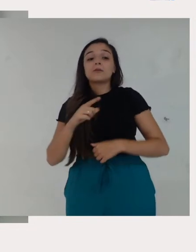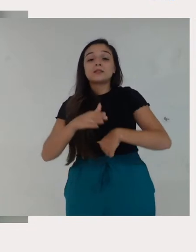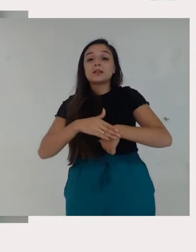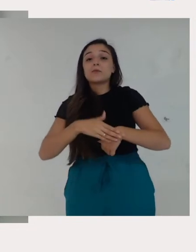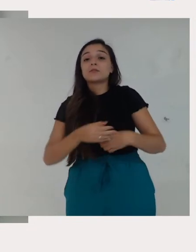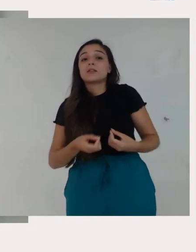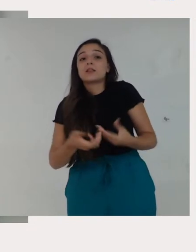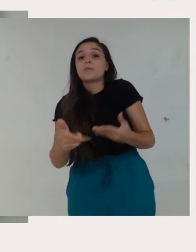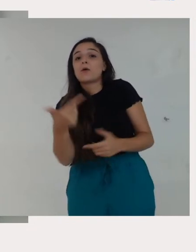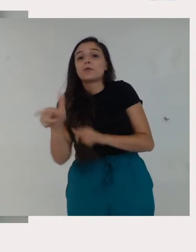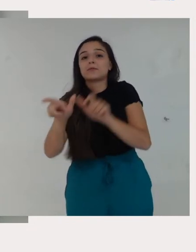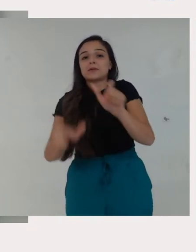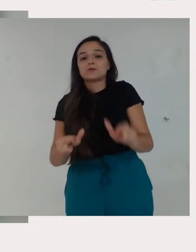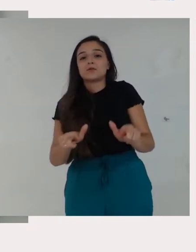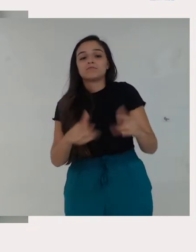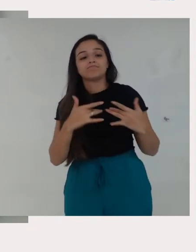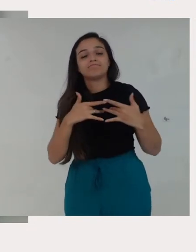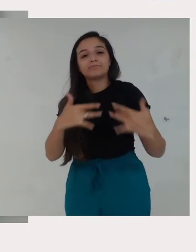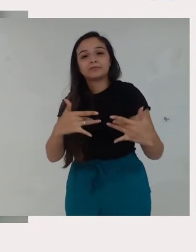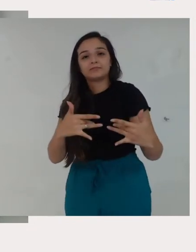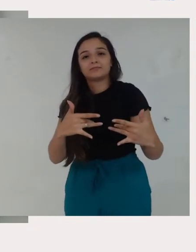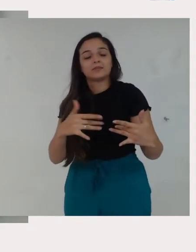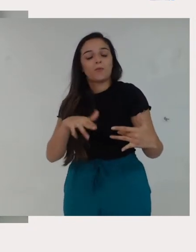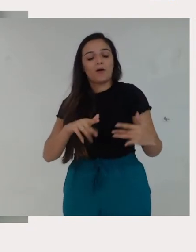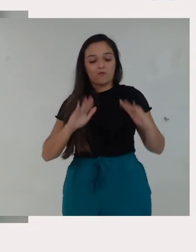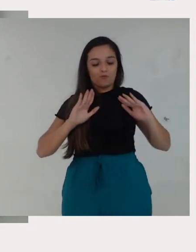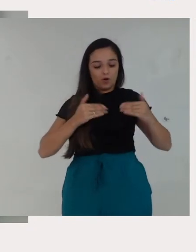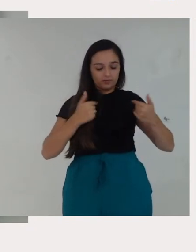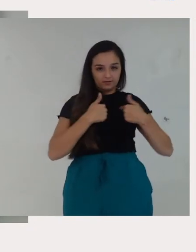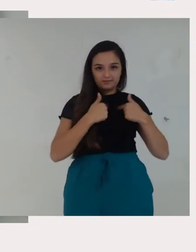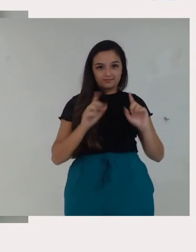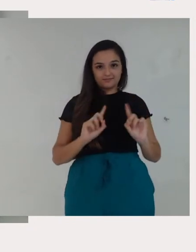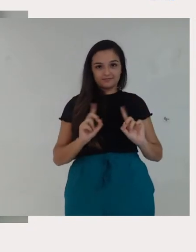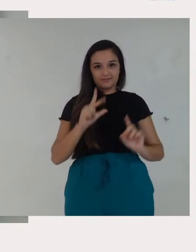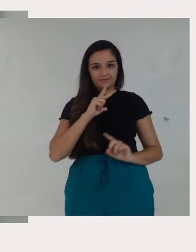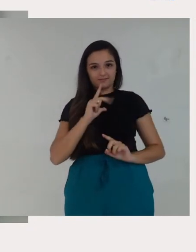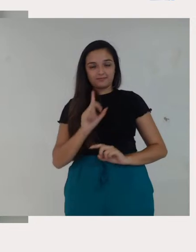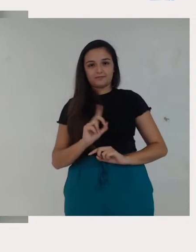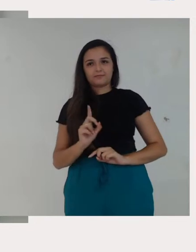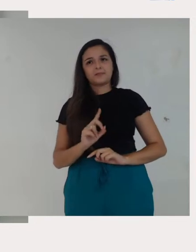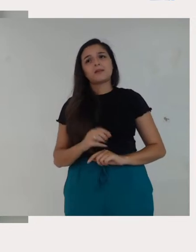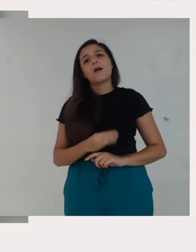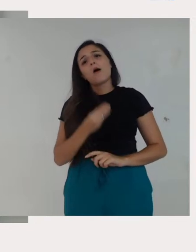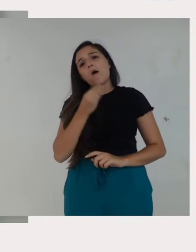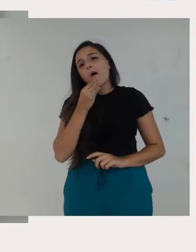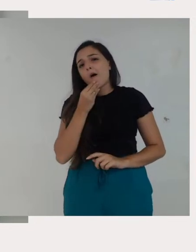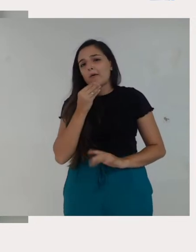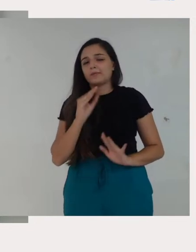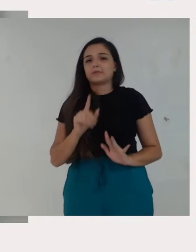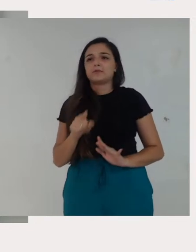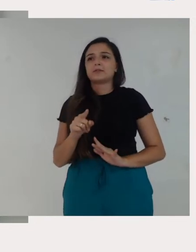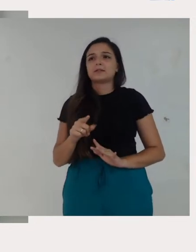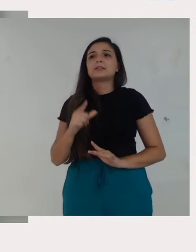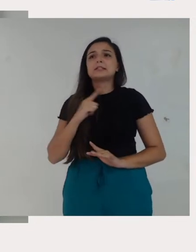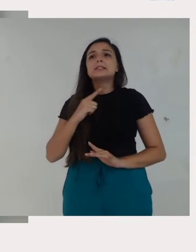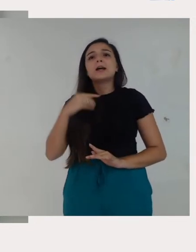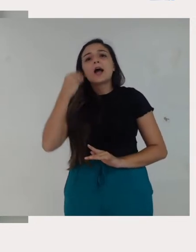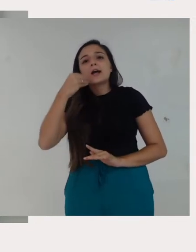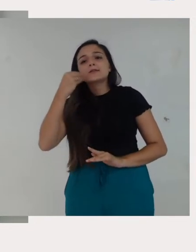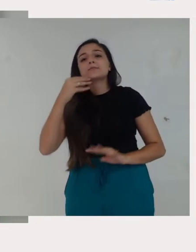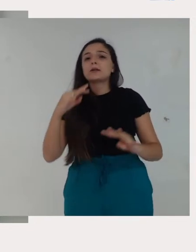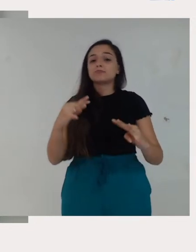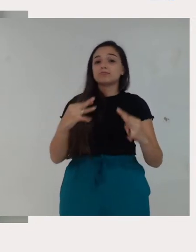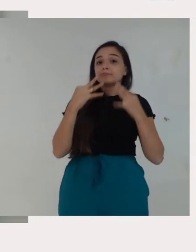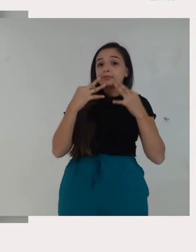você. Obviamente, que você faça aí, porque é um lugar que te dá